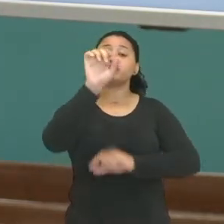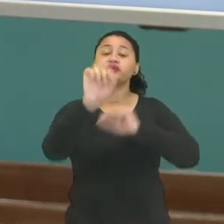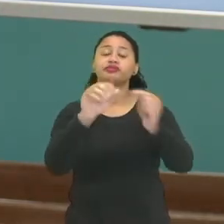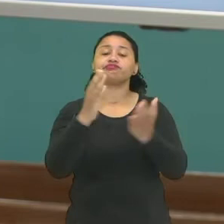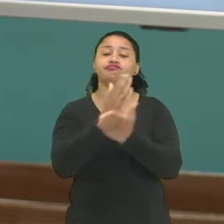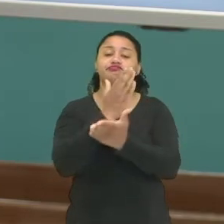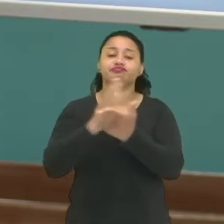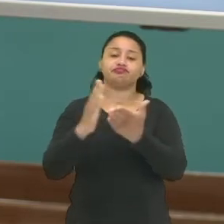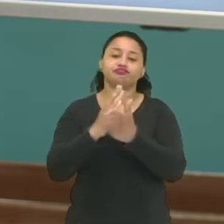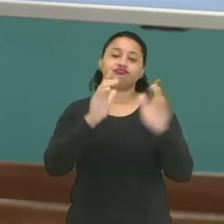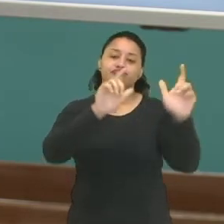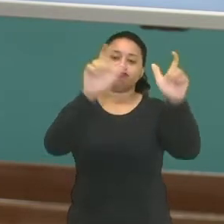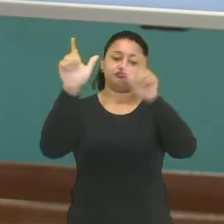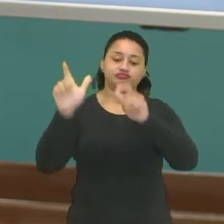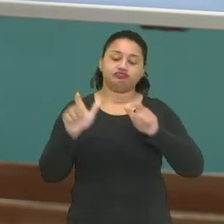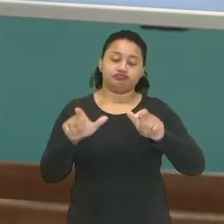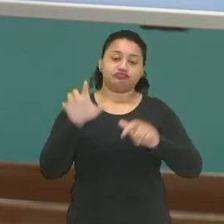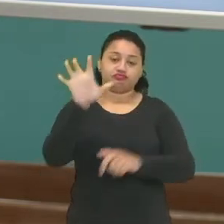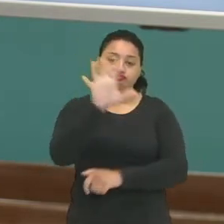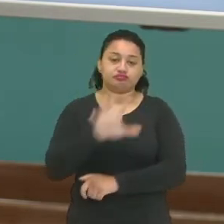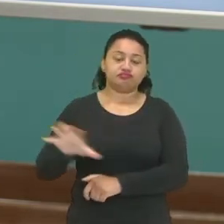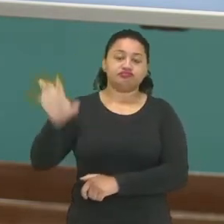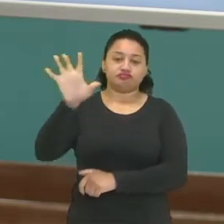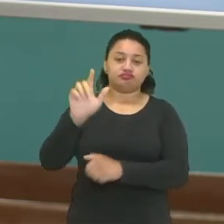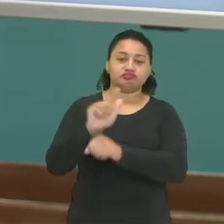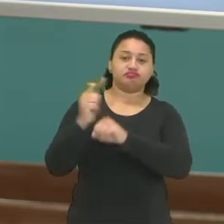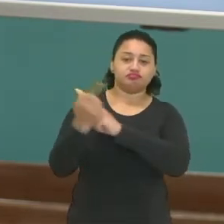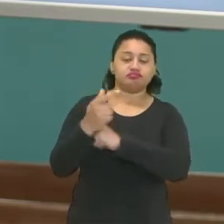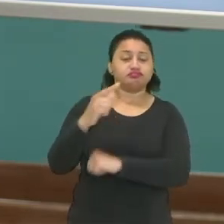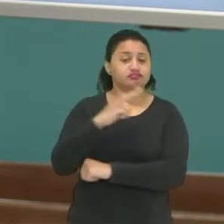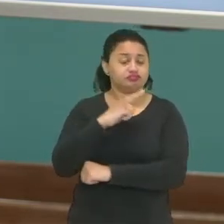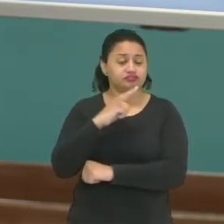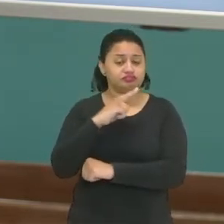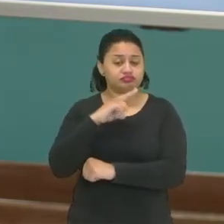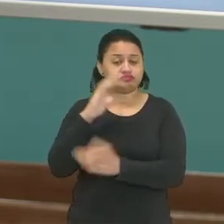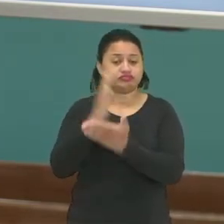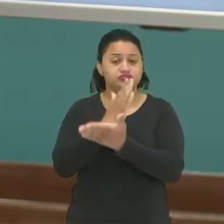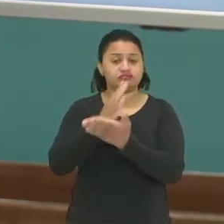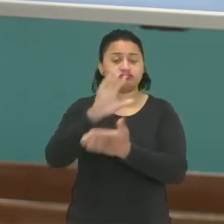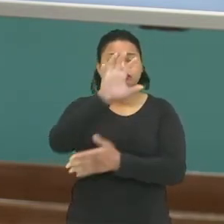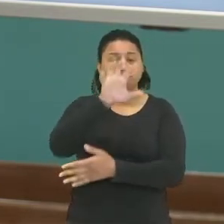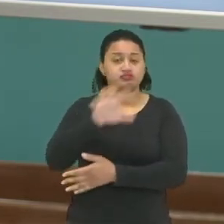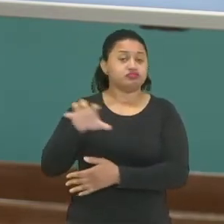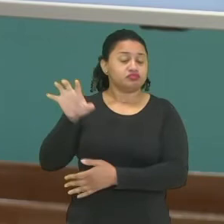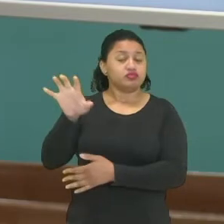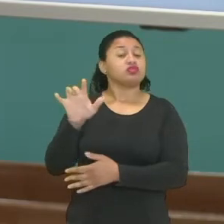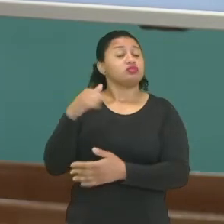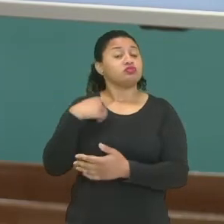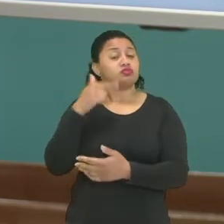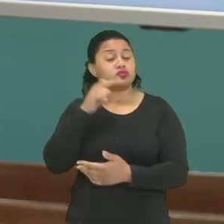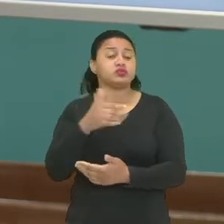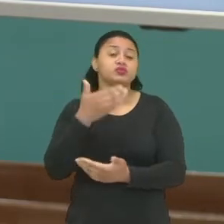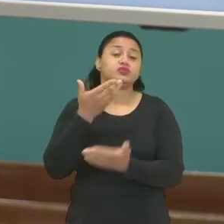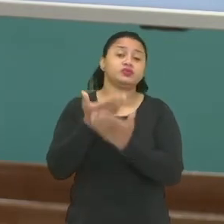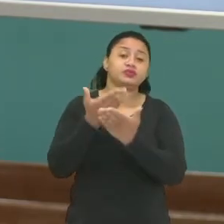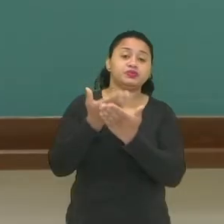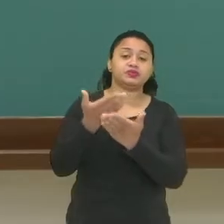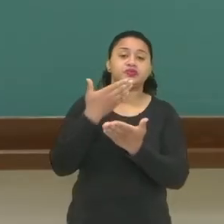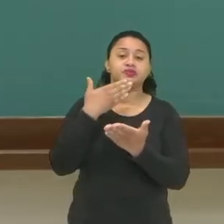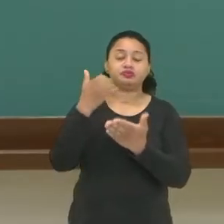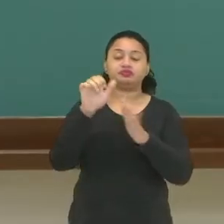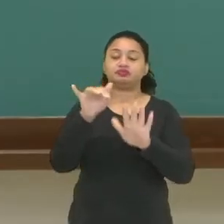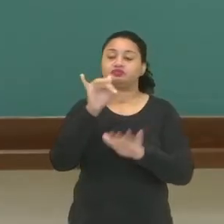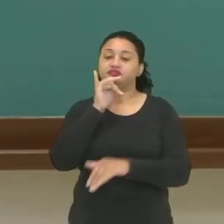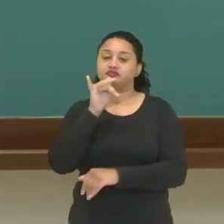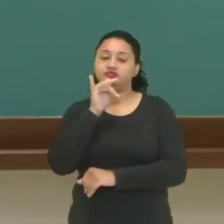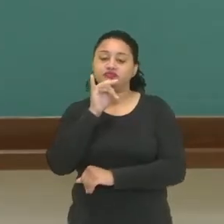um território, uma região geográfica, uma área geográfica, melhor dizendo, para melhor estudá-la. Então, por exemplo, você vai dividir